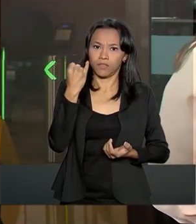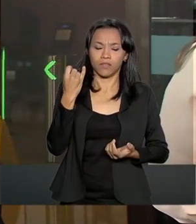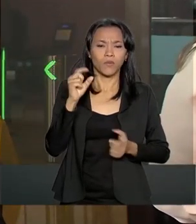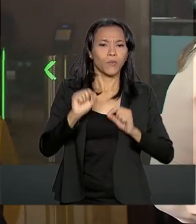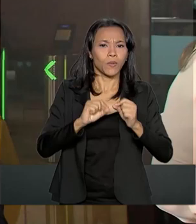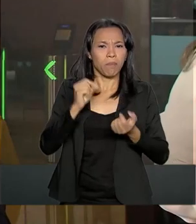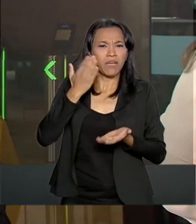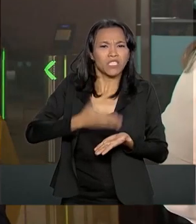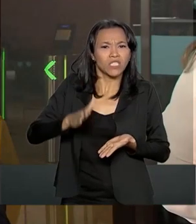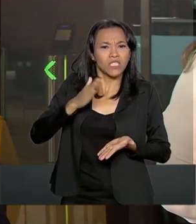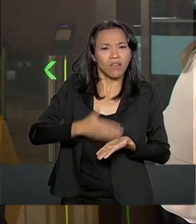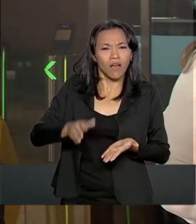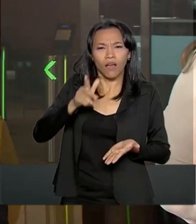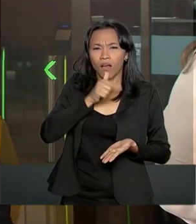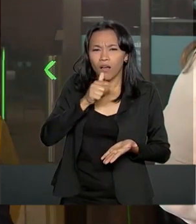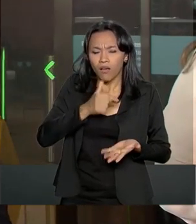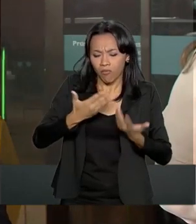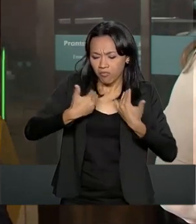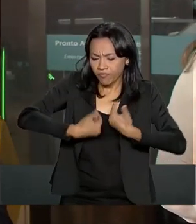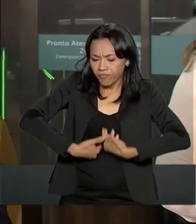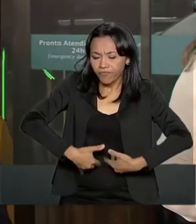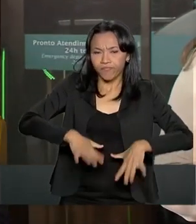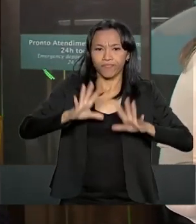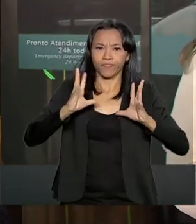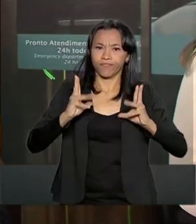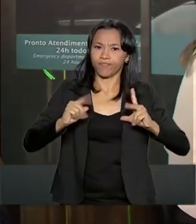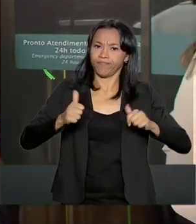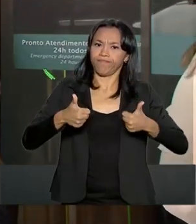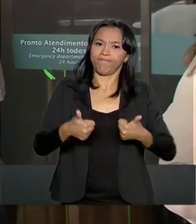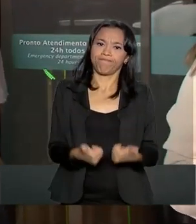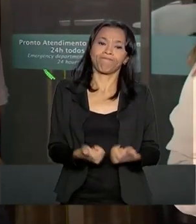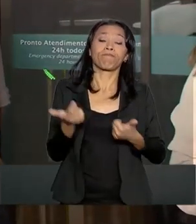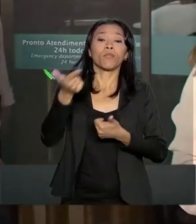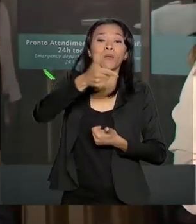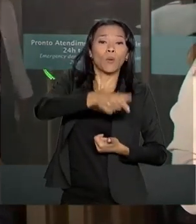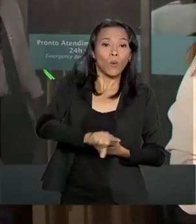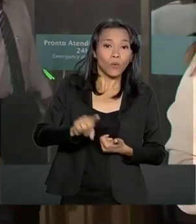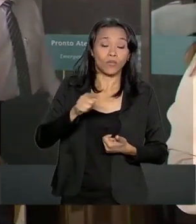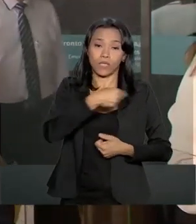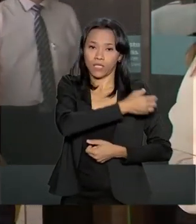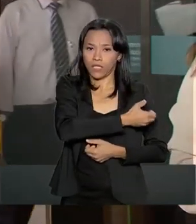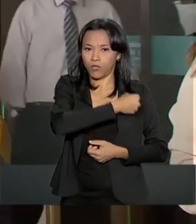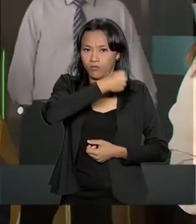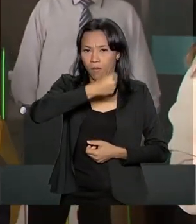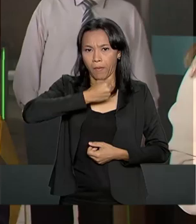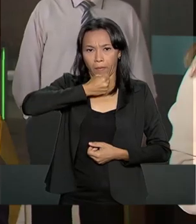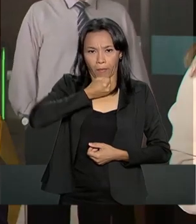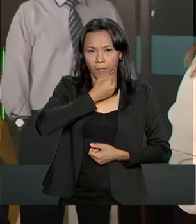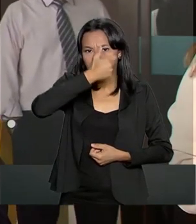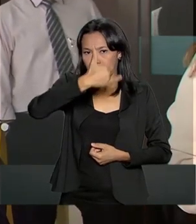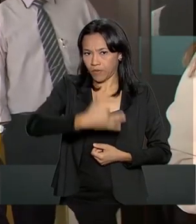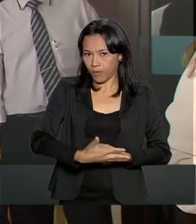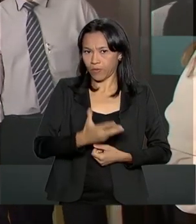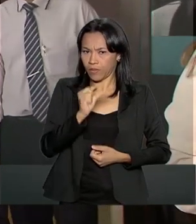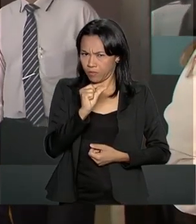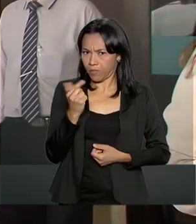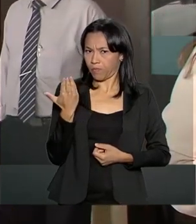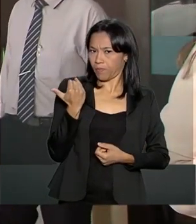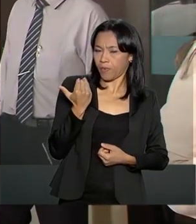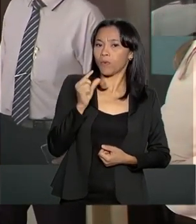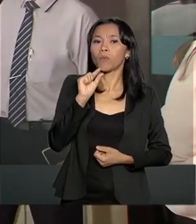de líquidos. Um ponto importante que o porta-voz da Presidência da República fez questão de destacar agora há pouco foi